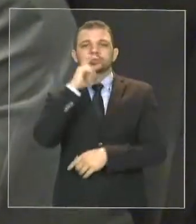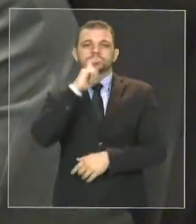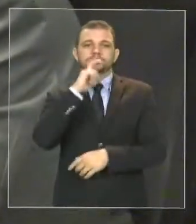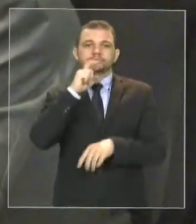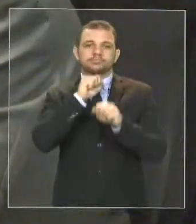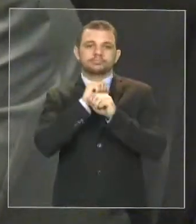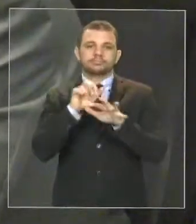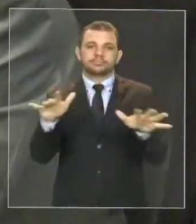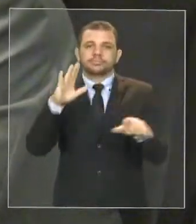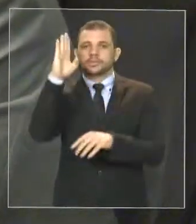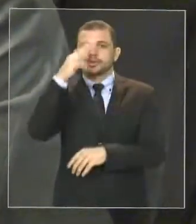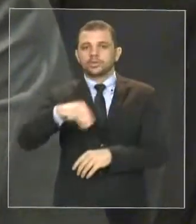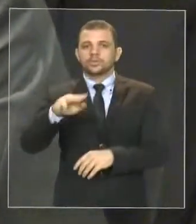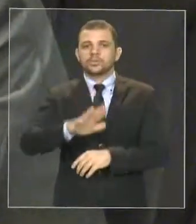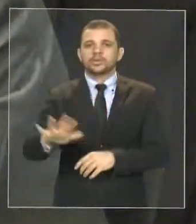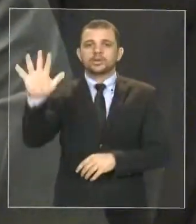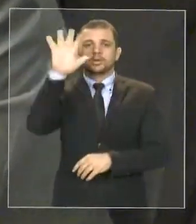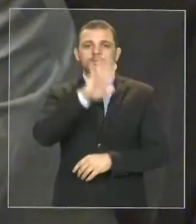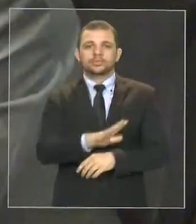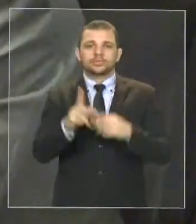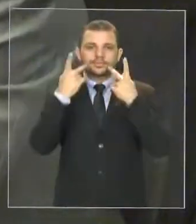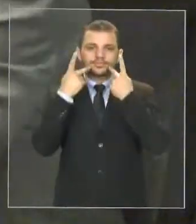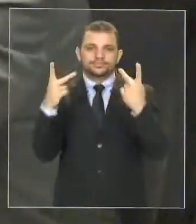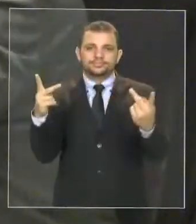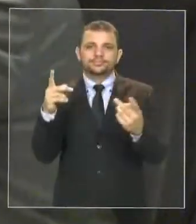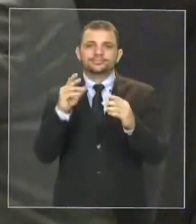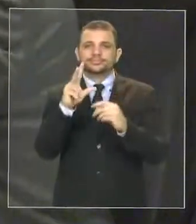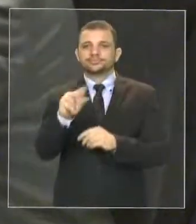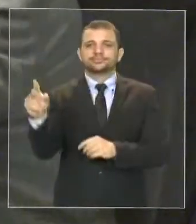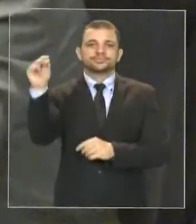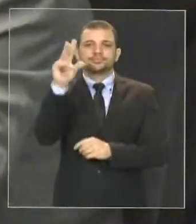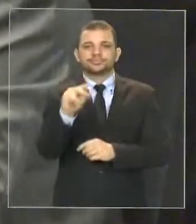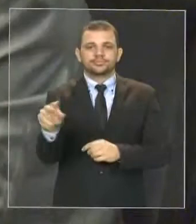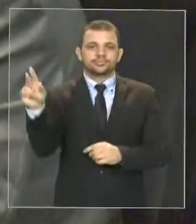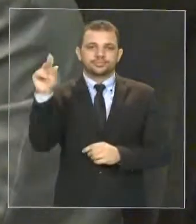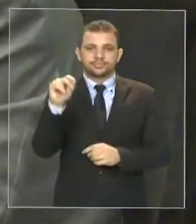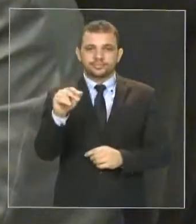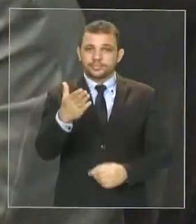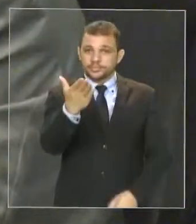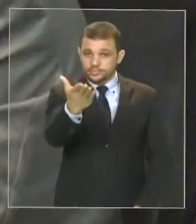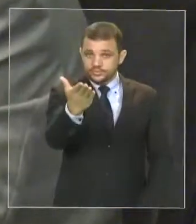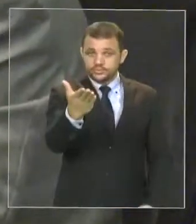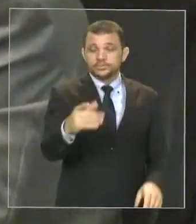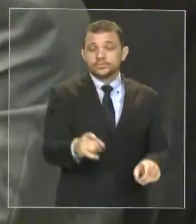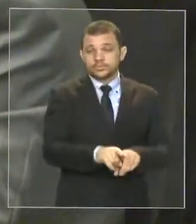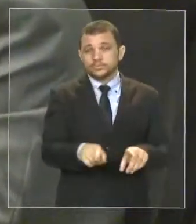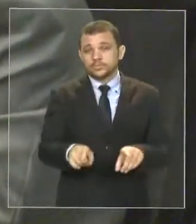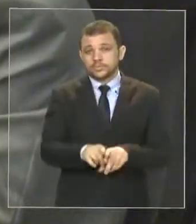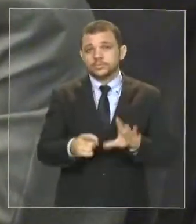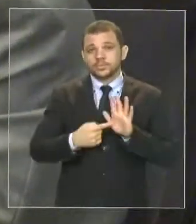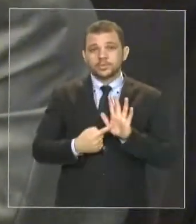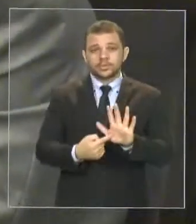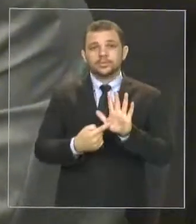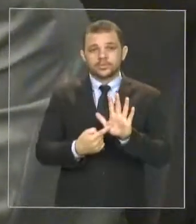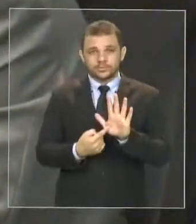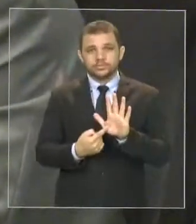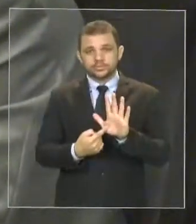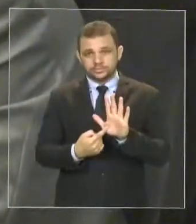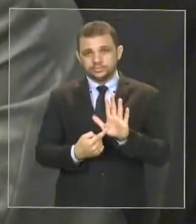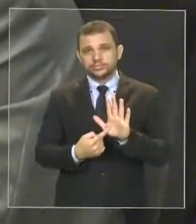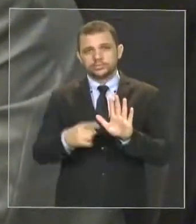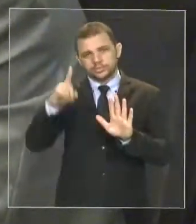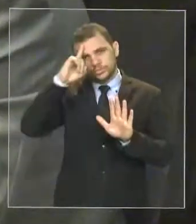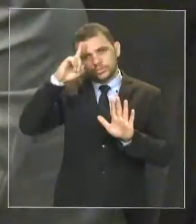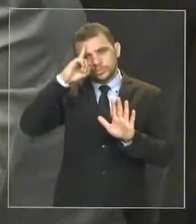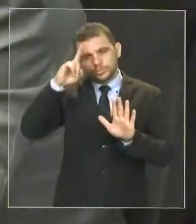todos os dias contando, nessas propagandas enganosas em que Vossa Excelência tem demonstrado todos os